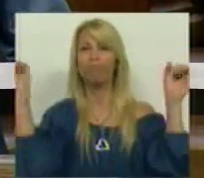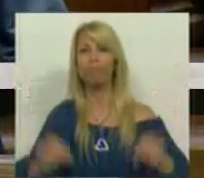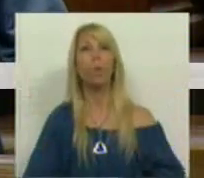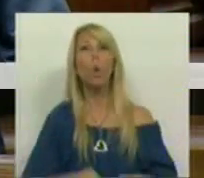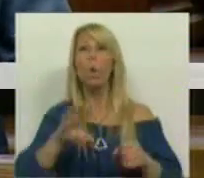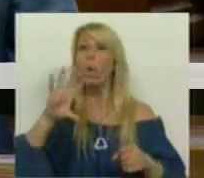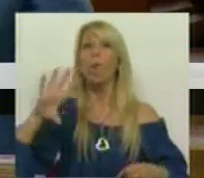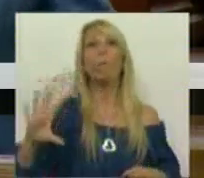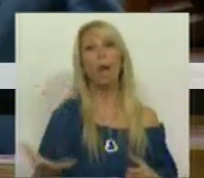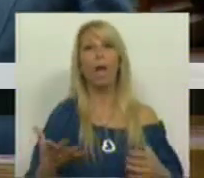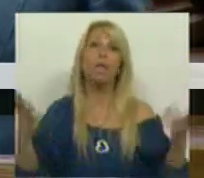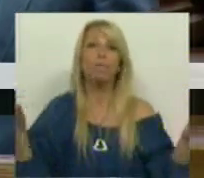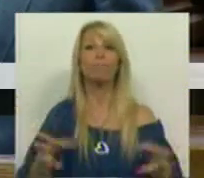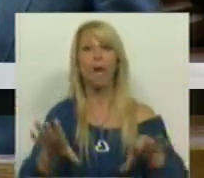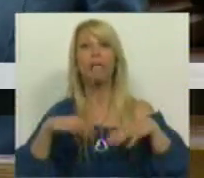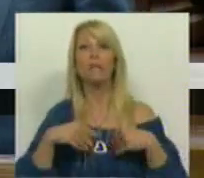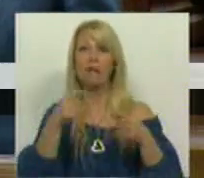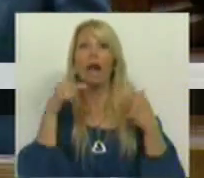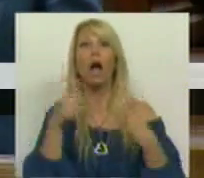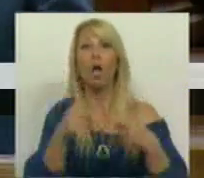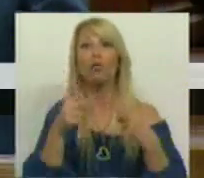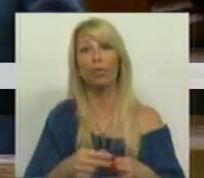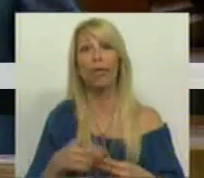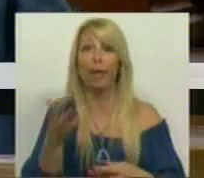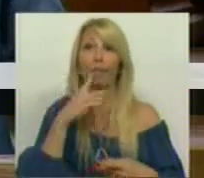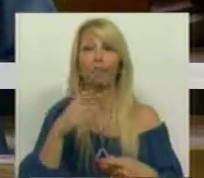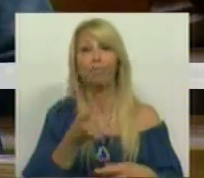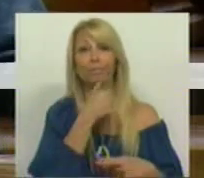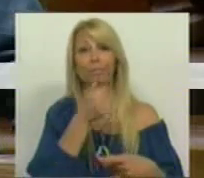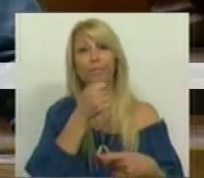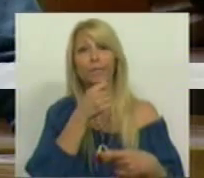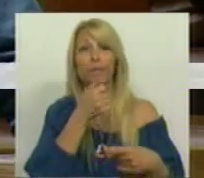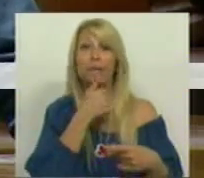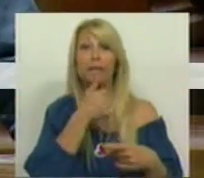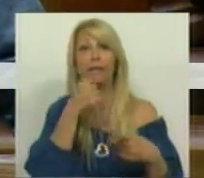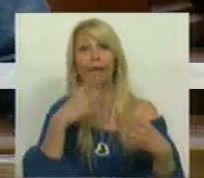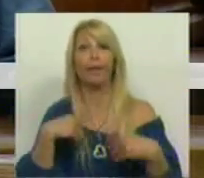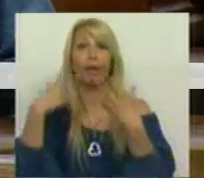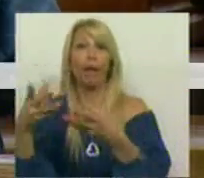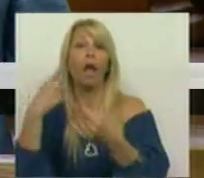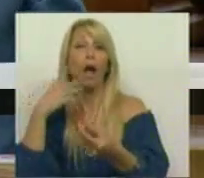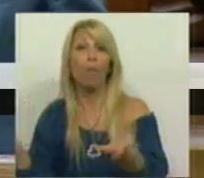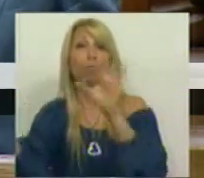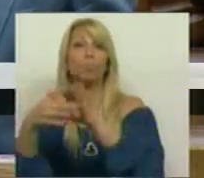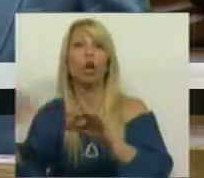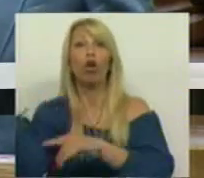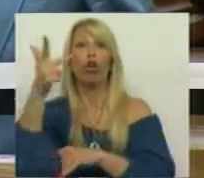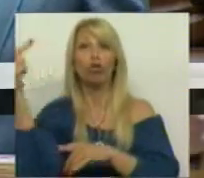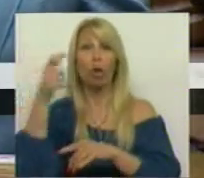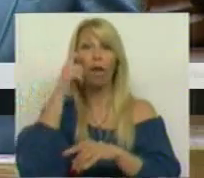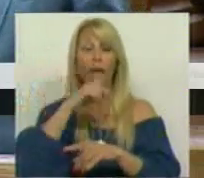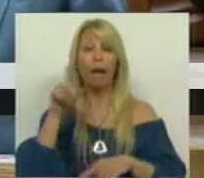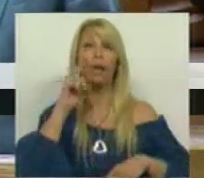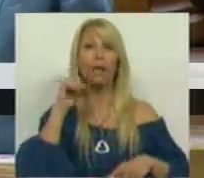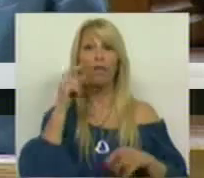e sucumbe à austeridade. Escolhe colocar-se nas mãos da Troika e nas mãos daqueles que defendem a austeridade no seu fanatismo máximo